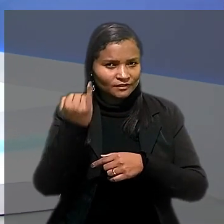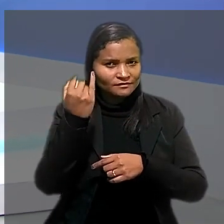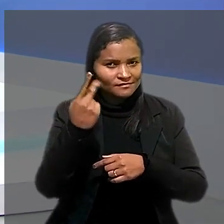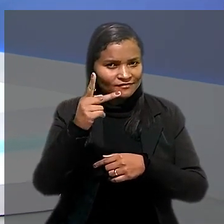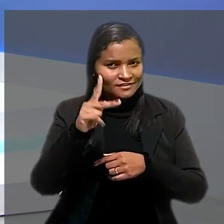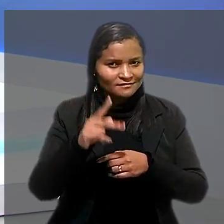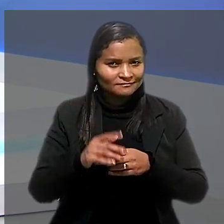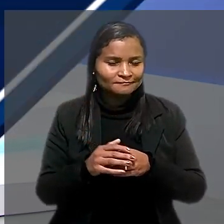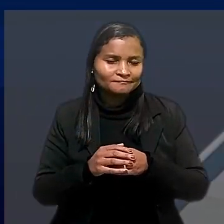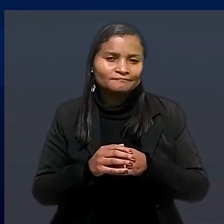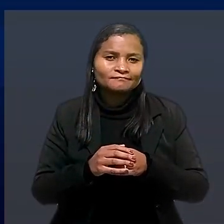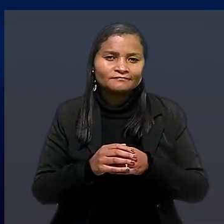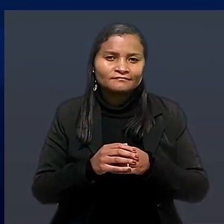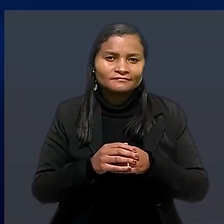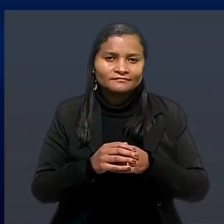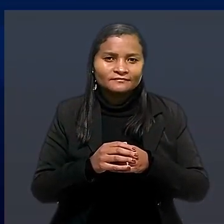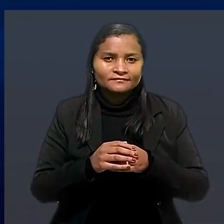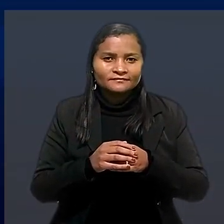para você.